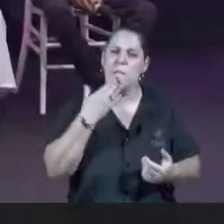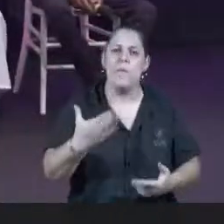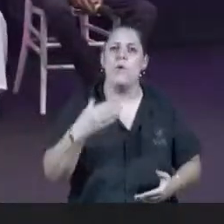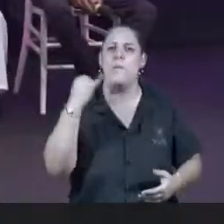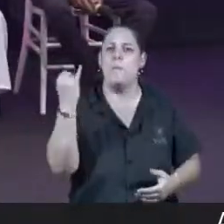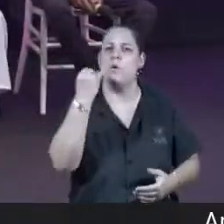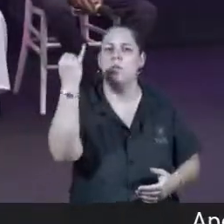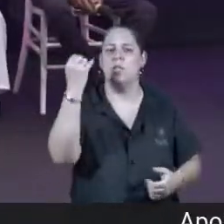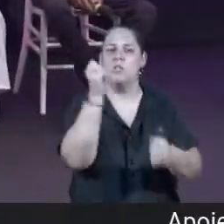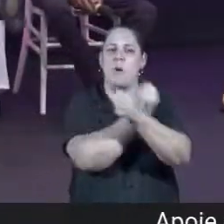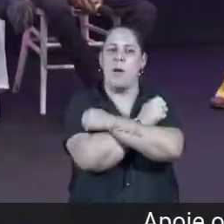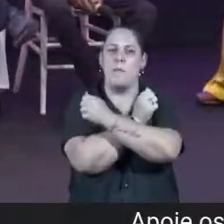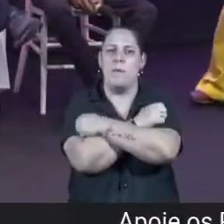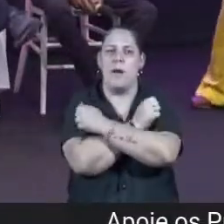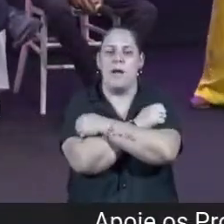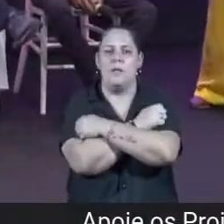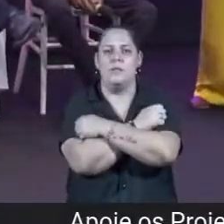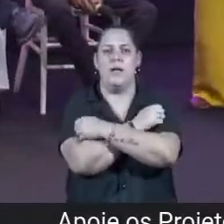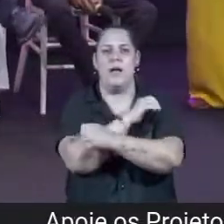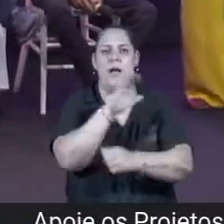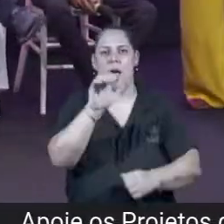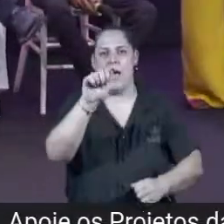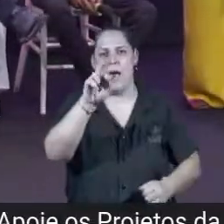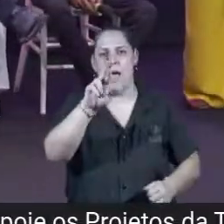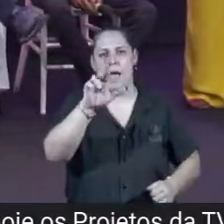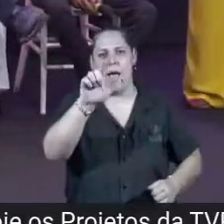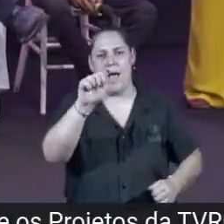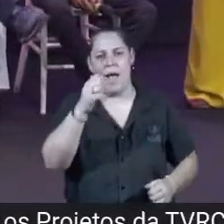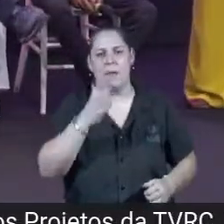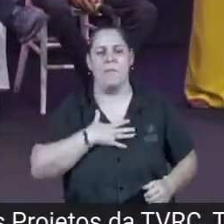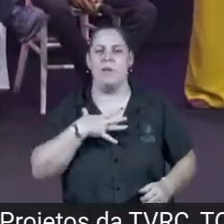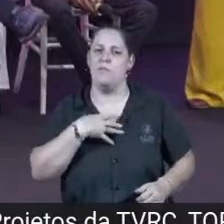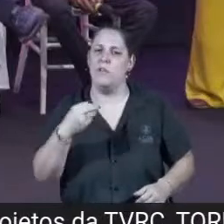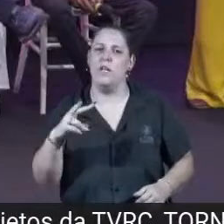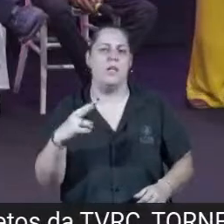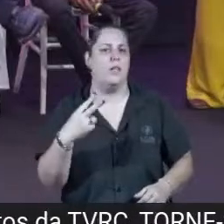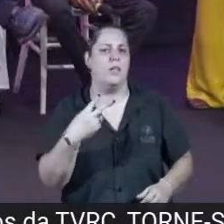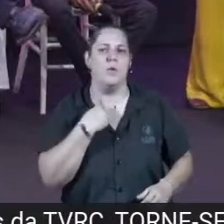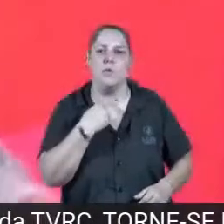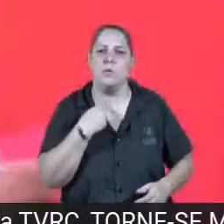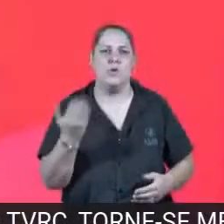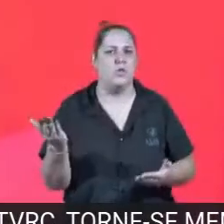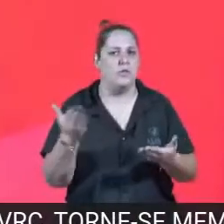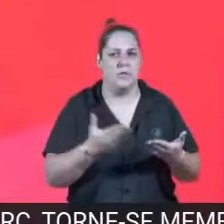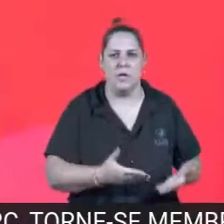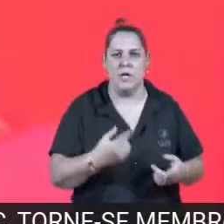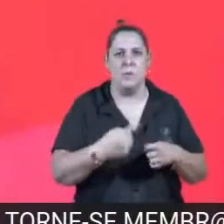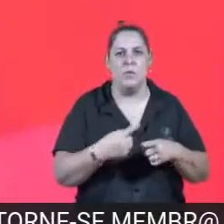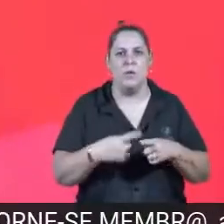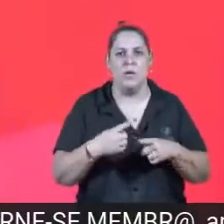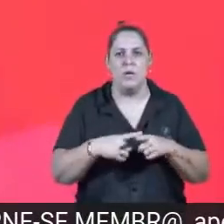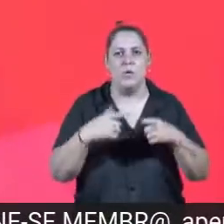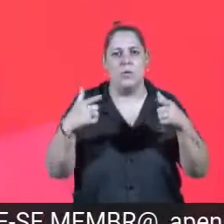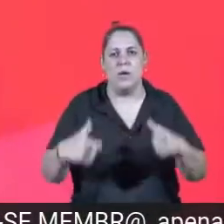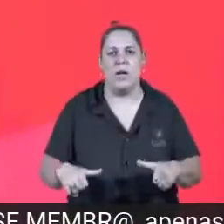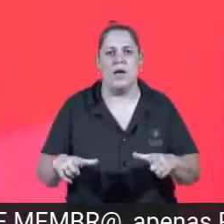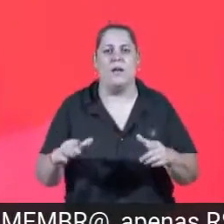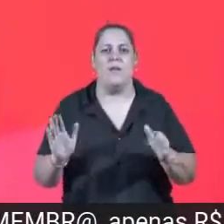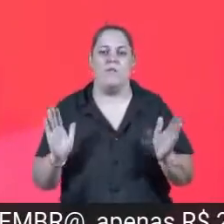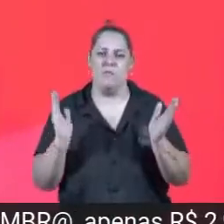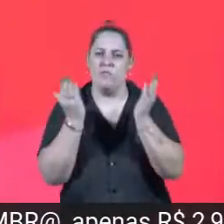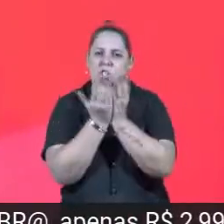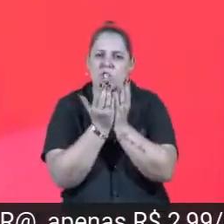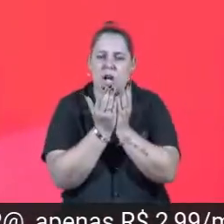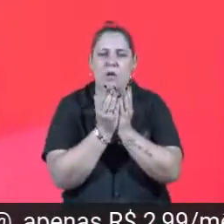Vou trazer um abraço à mãe da Carla, minha filha, que é vereadora em Vitória. Não pôde vir aqui, porque o ambiente era limitado, mas está feliz, está